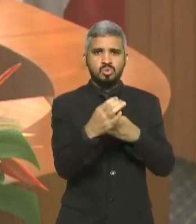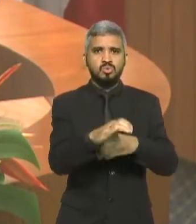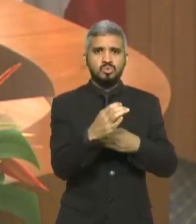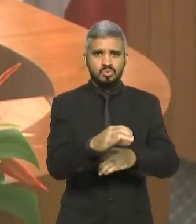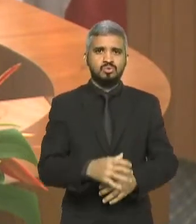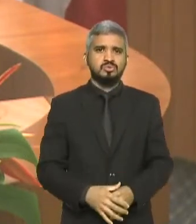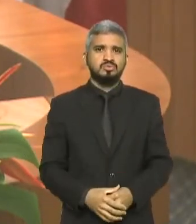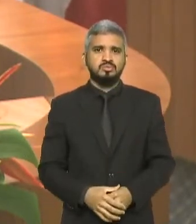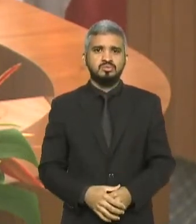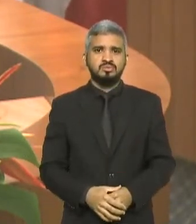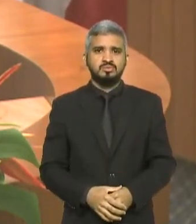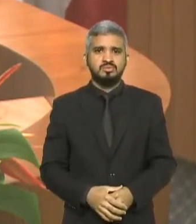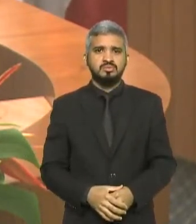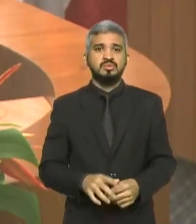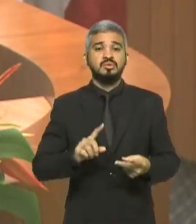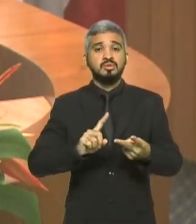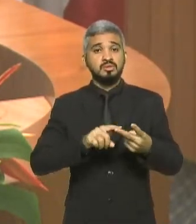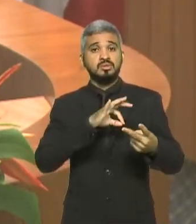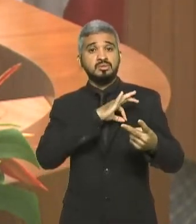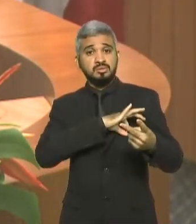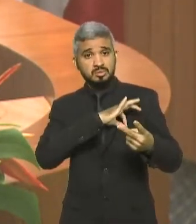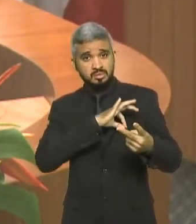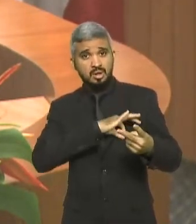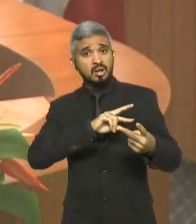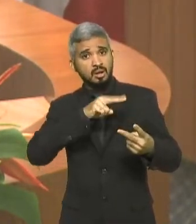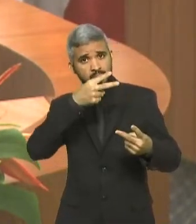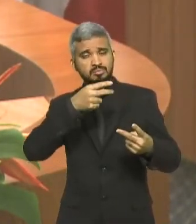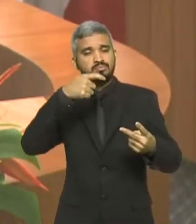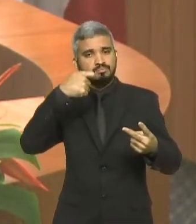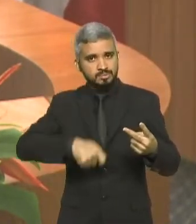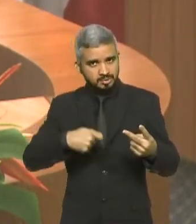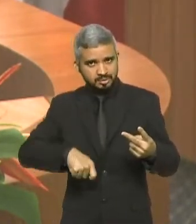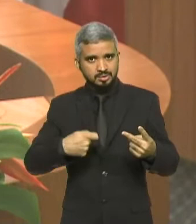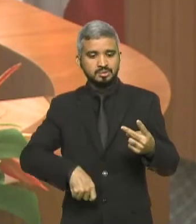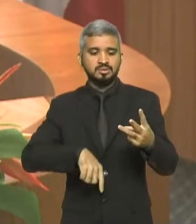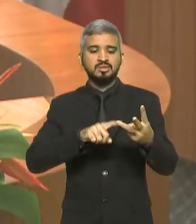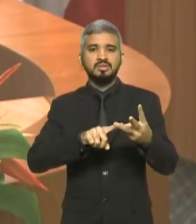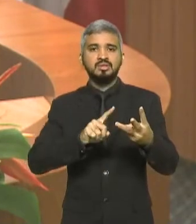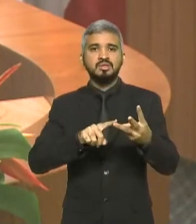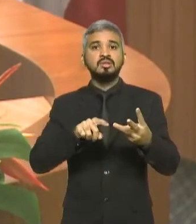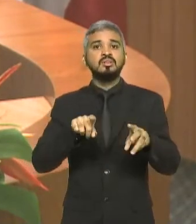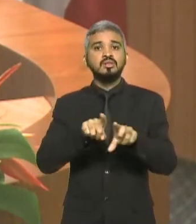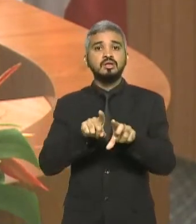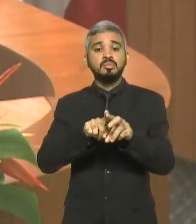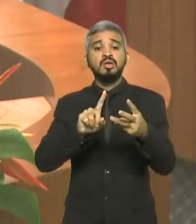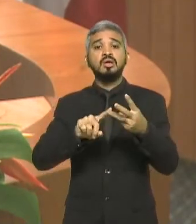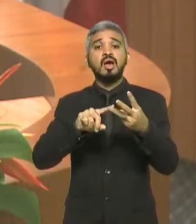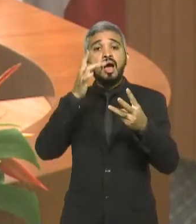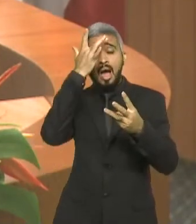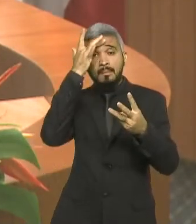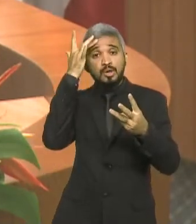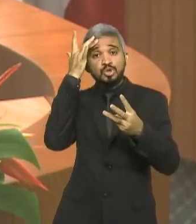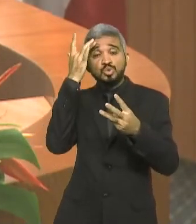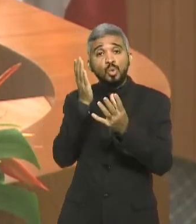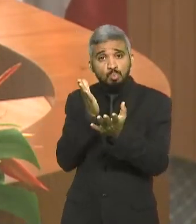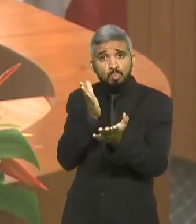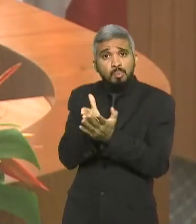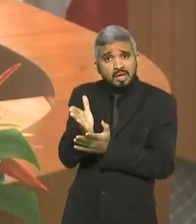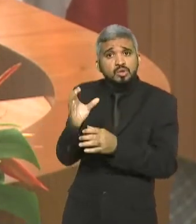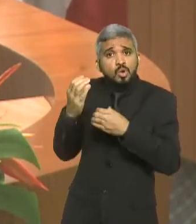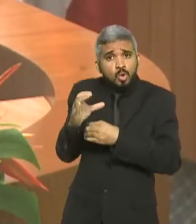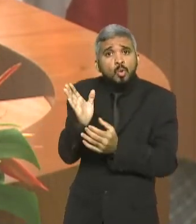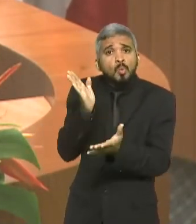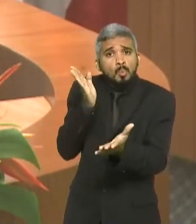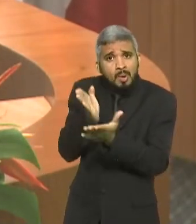reajuste para os servidores públicos e também a nomeação daqueles que já fizeram o concurso público, estão aguardando a nomeação